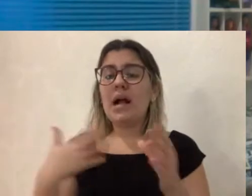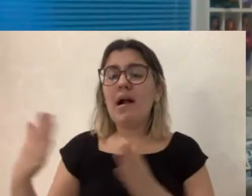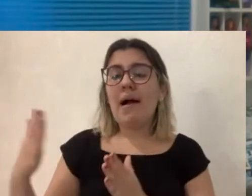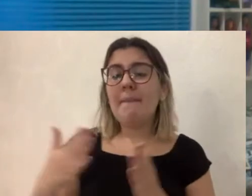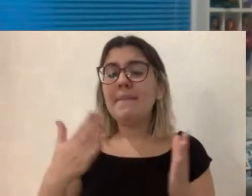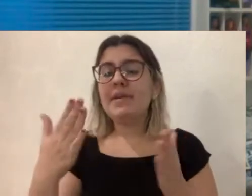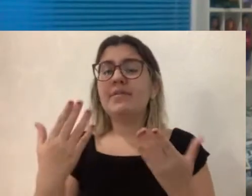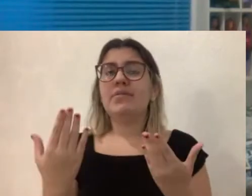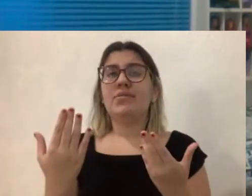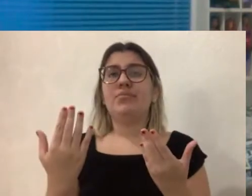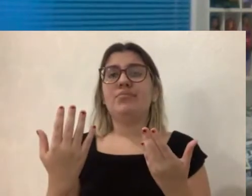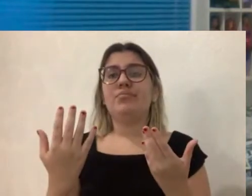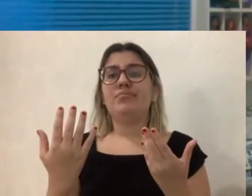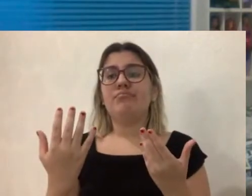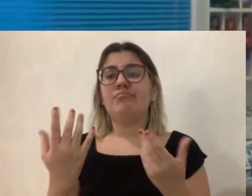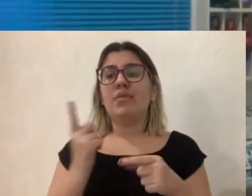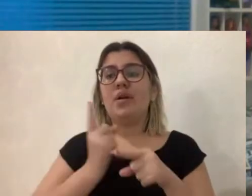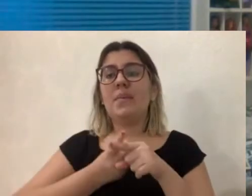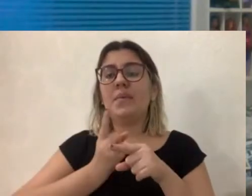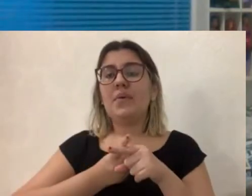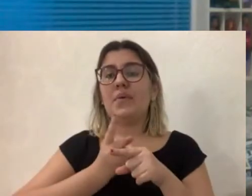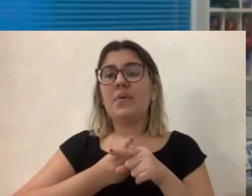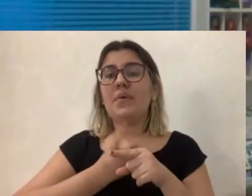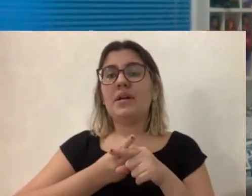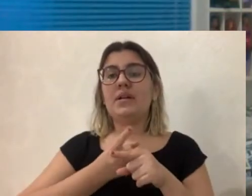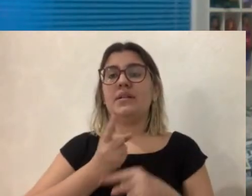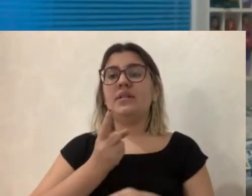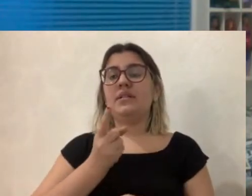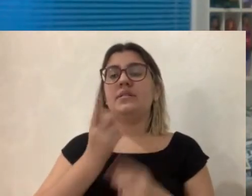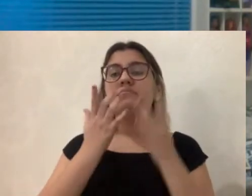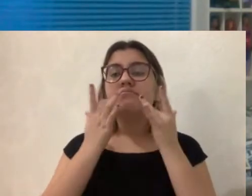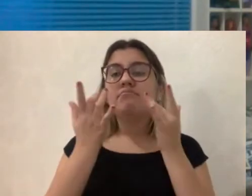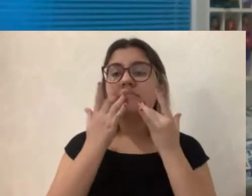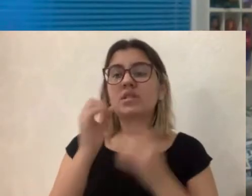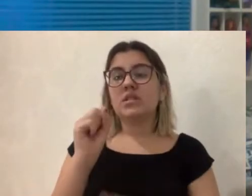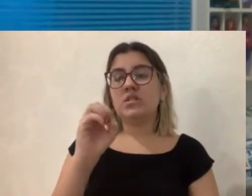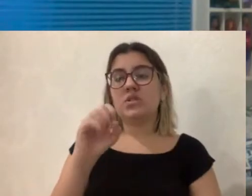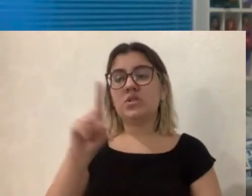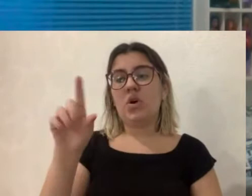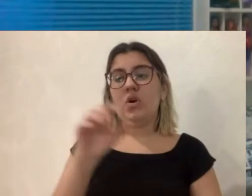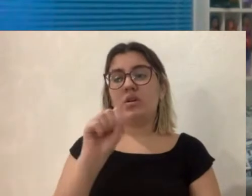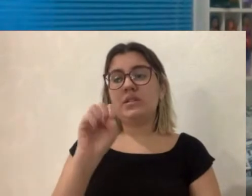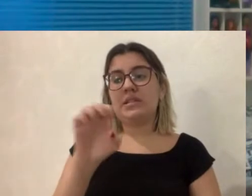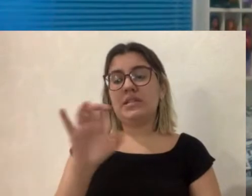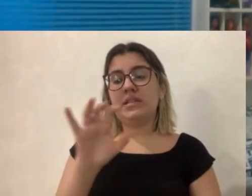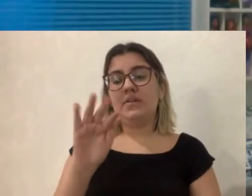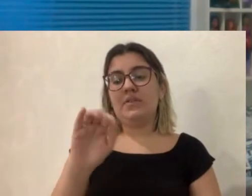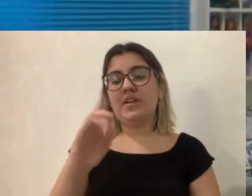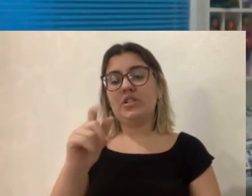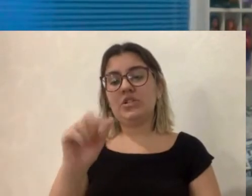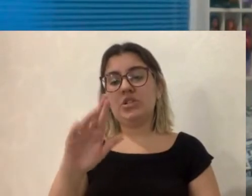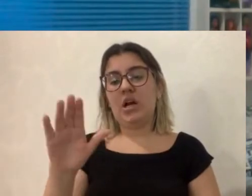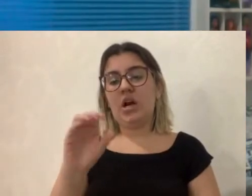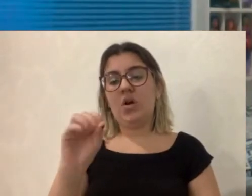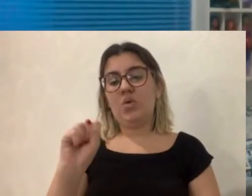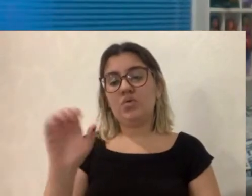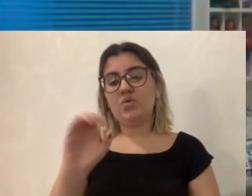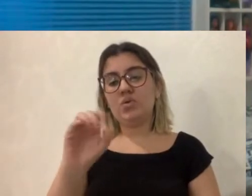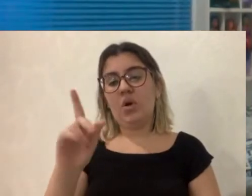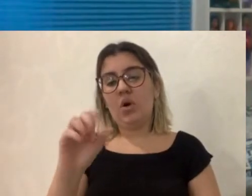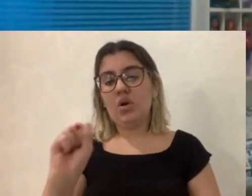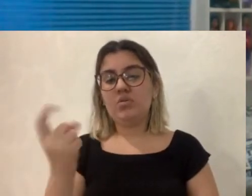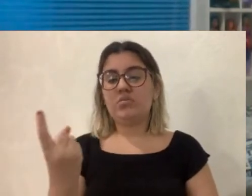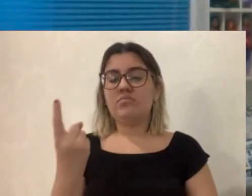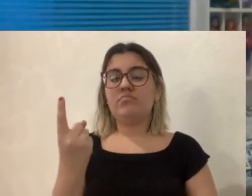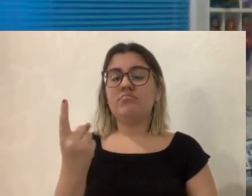gente executando, só se fechar os olhos, executando para além do gesto, que é a versão em Libras de Só se Fechar os Olhos,